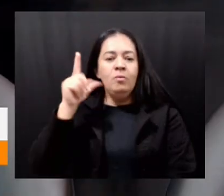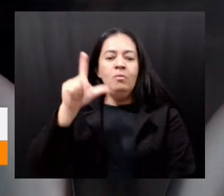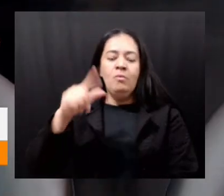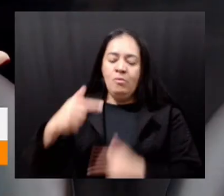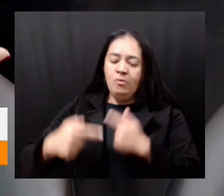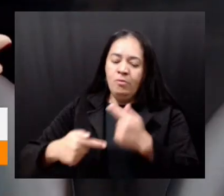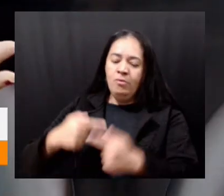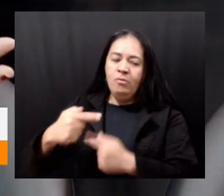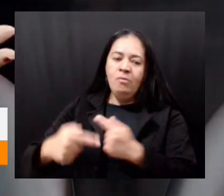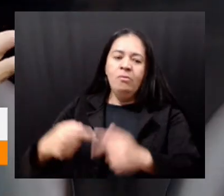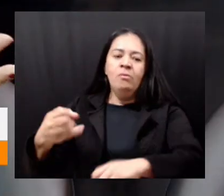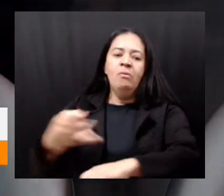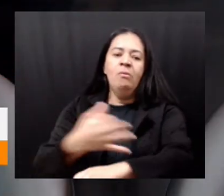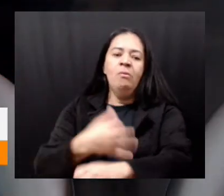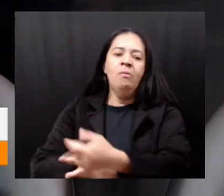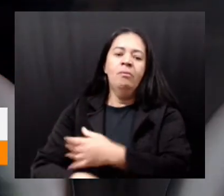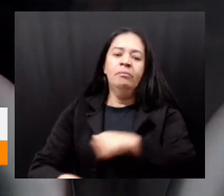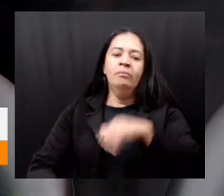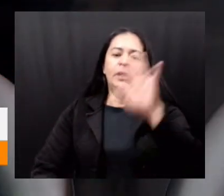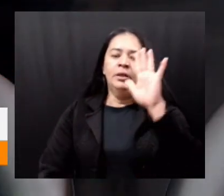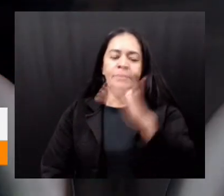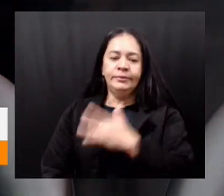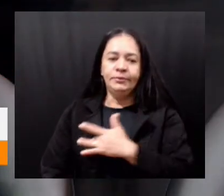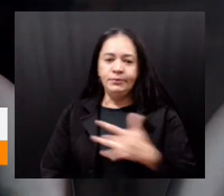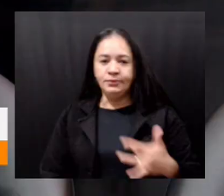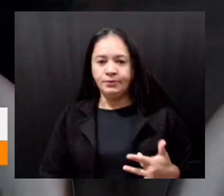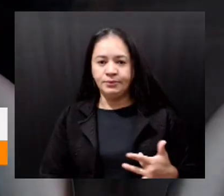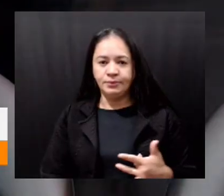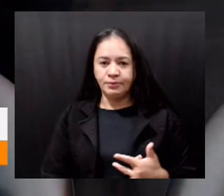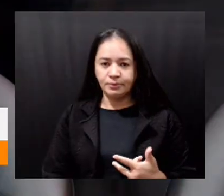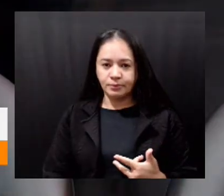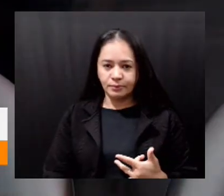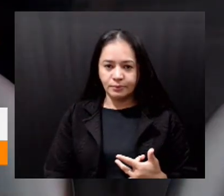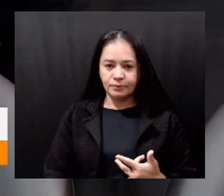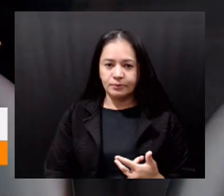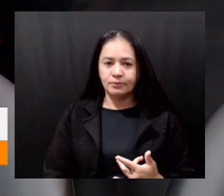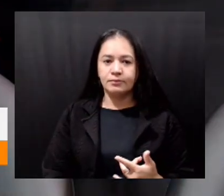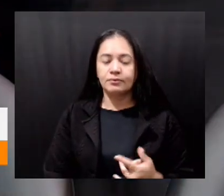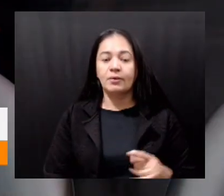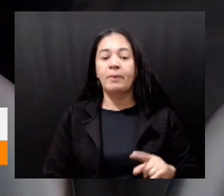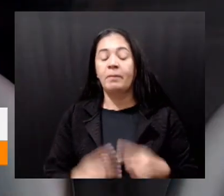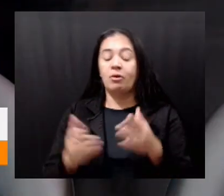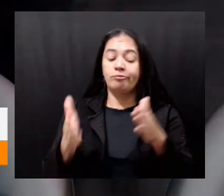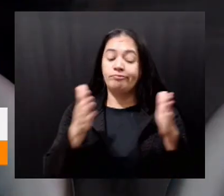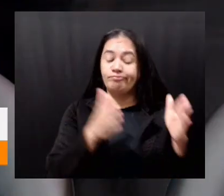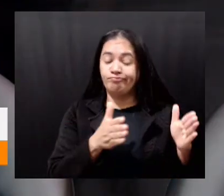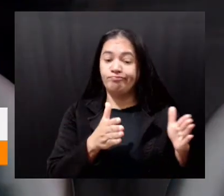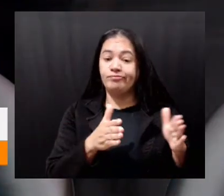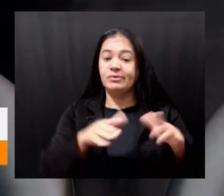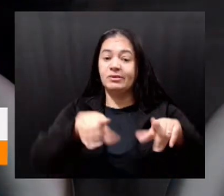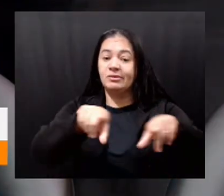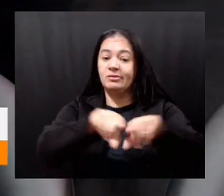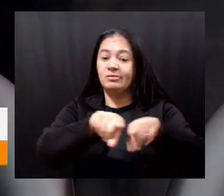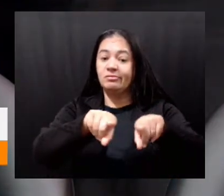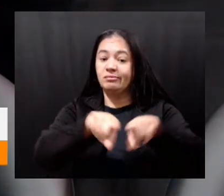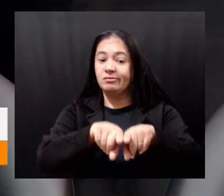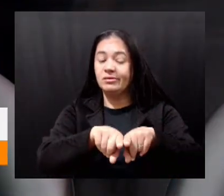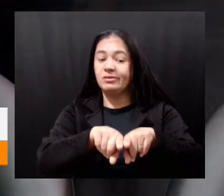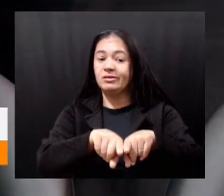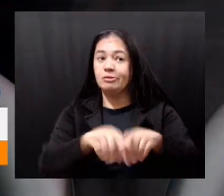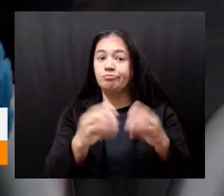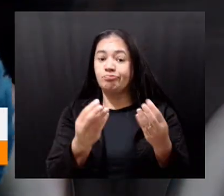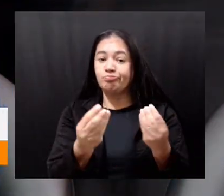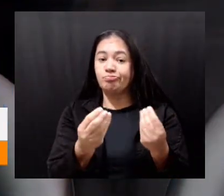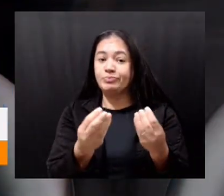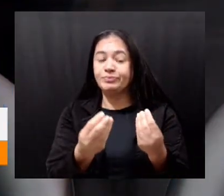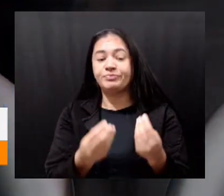emocionalmente mais saudável, né, vamos ver. Mas, por outro lado, tem esse paradoxo, né, ainda tem coisas que